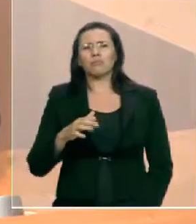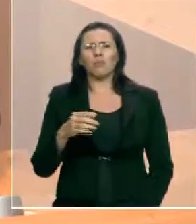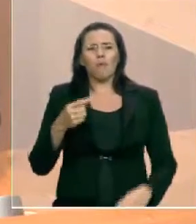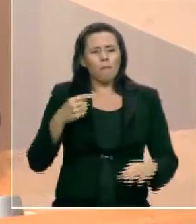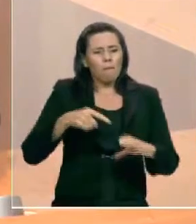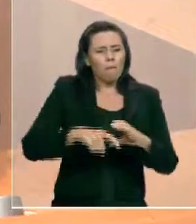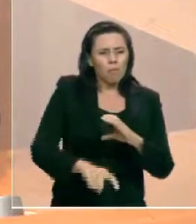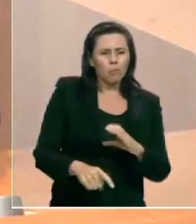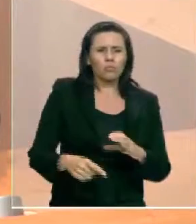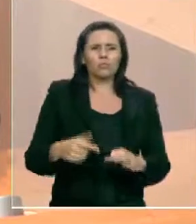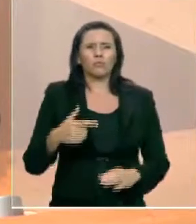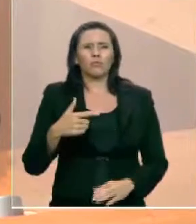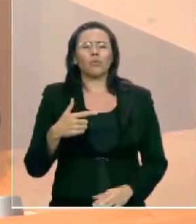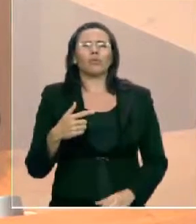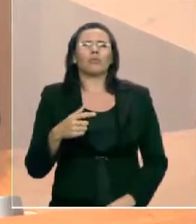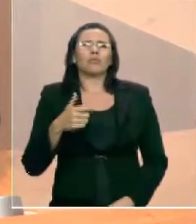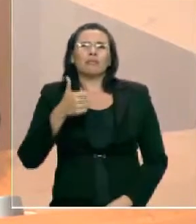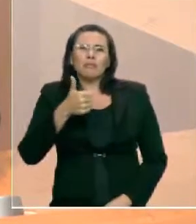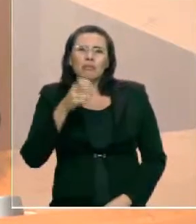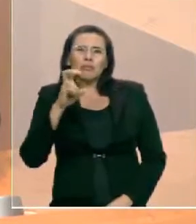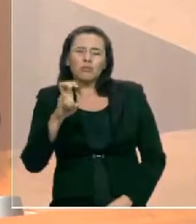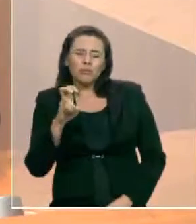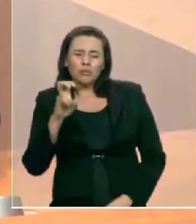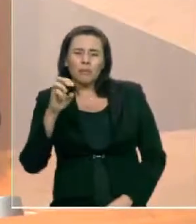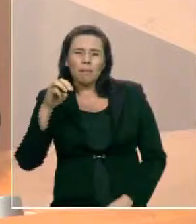150 metros de profundidade, deputado.